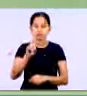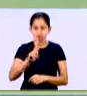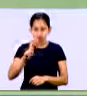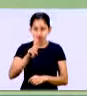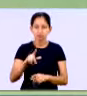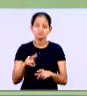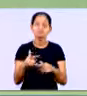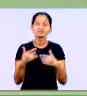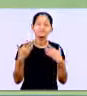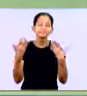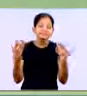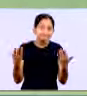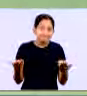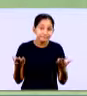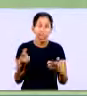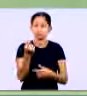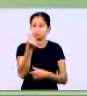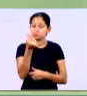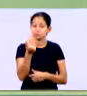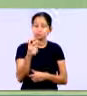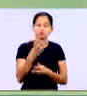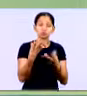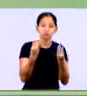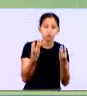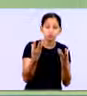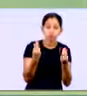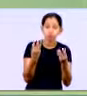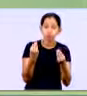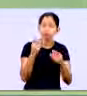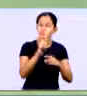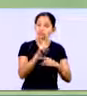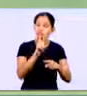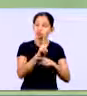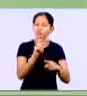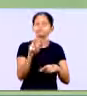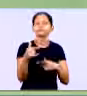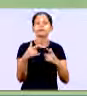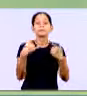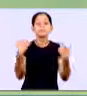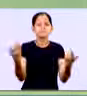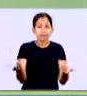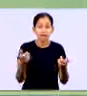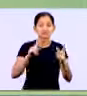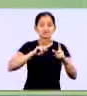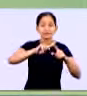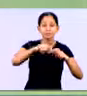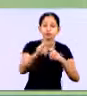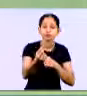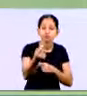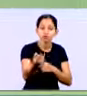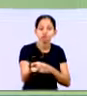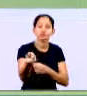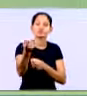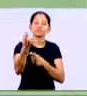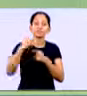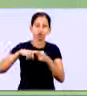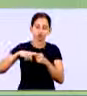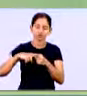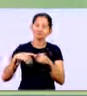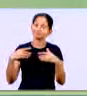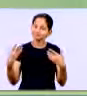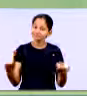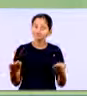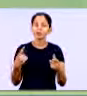Isto gera um grande dispêndio de dinheiro, mas estes bens vão agir em benefício da empresa, permitindo-os obter maior lucro. As